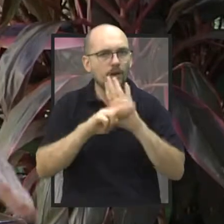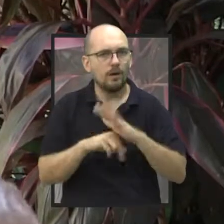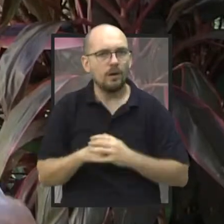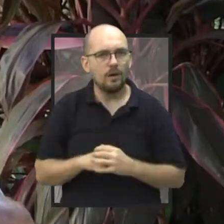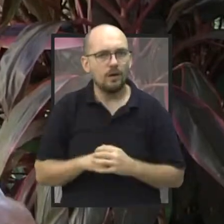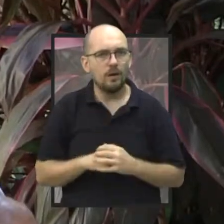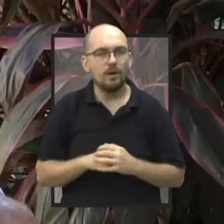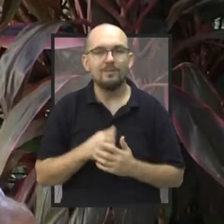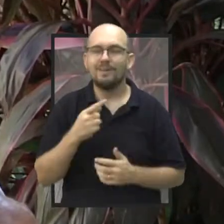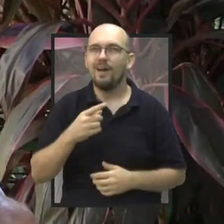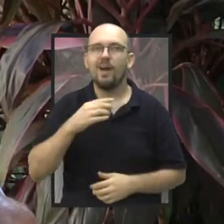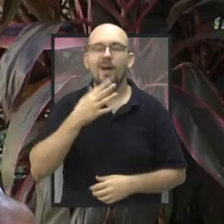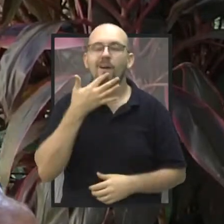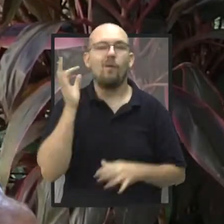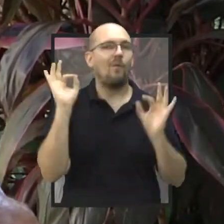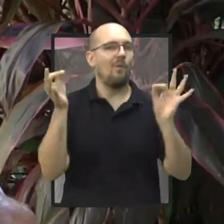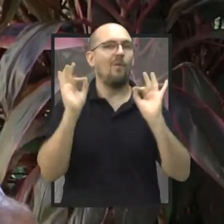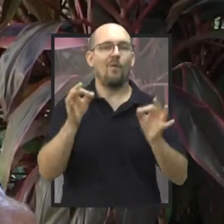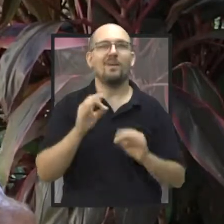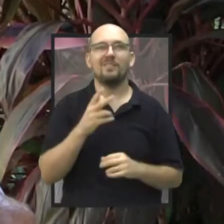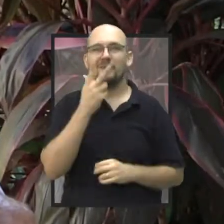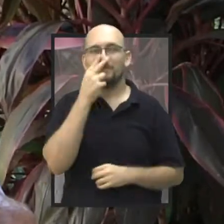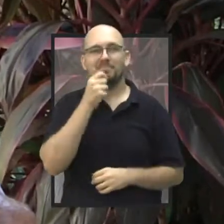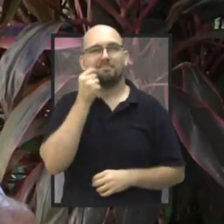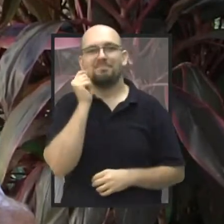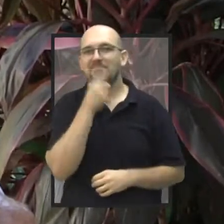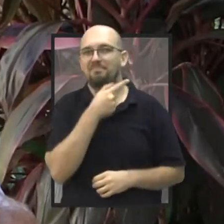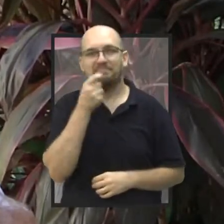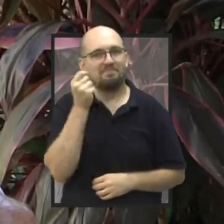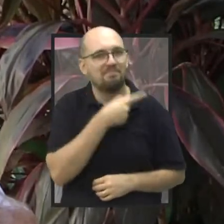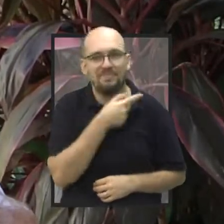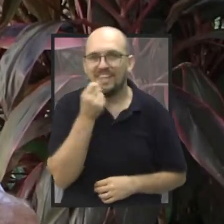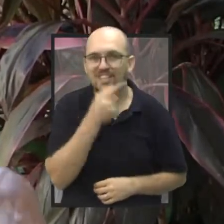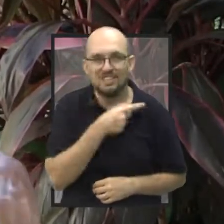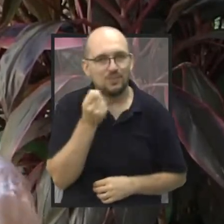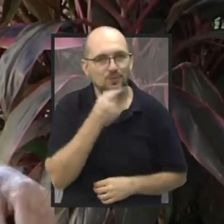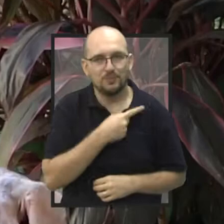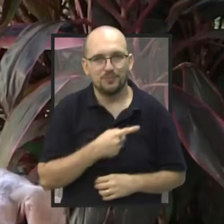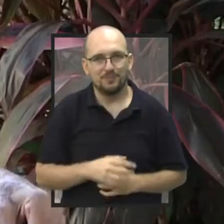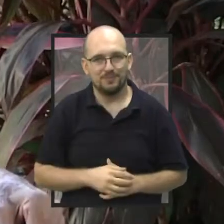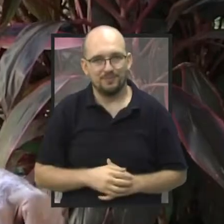uma maneira ridícula. Eu digo ridícula.